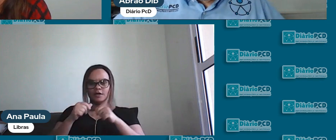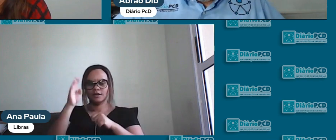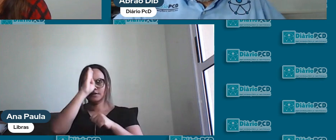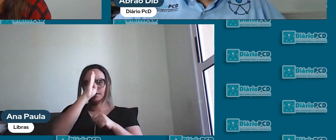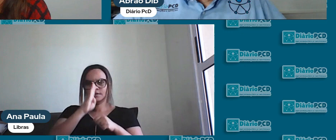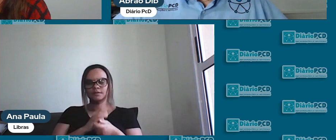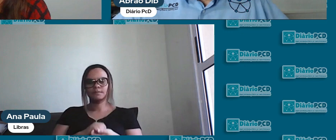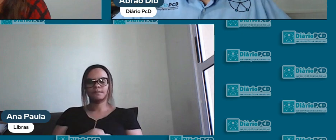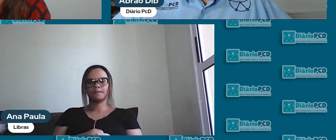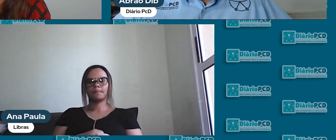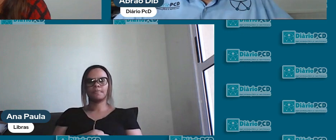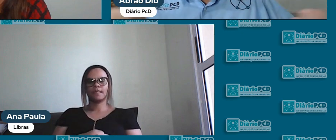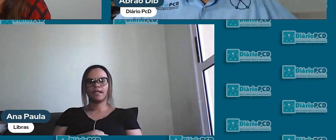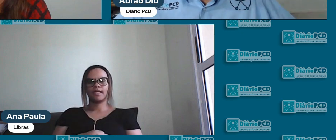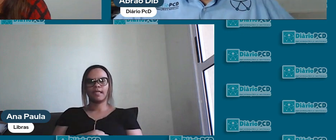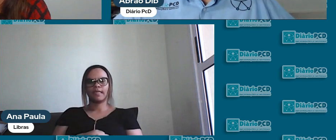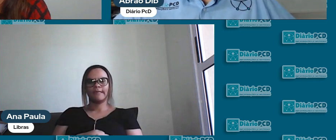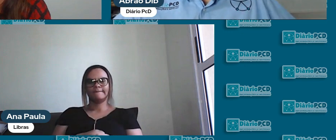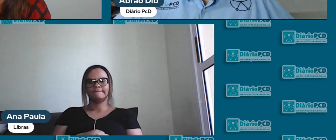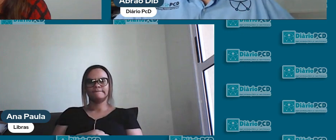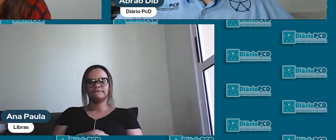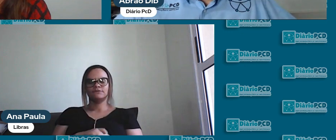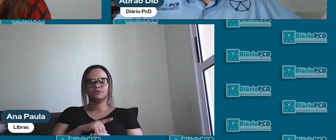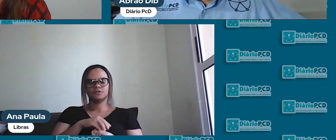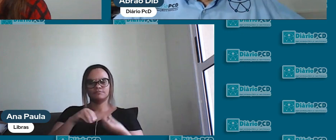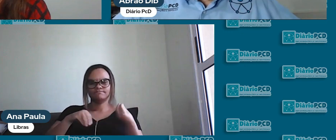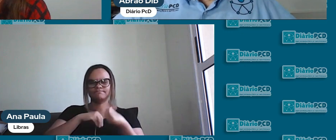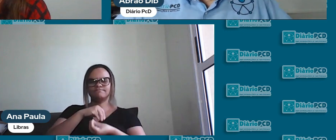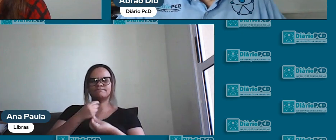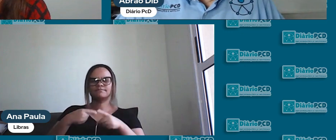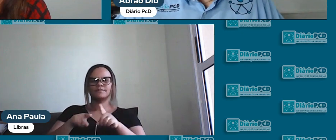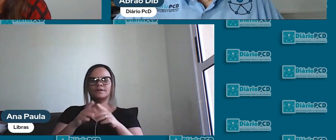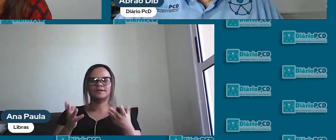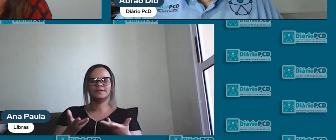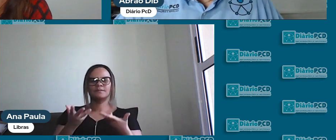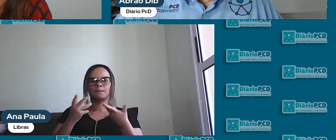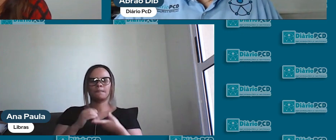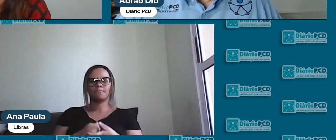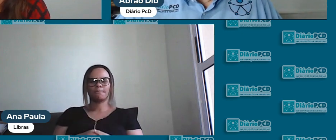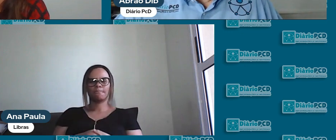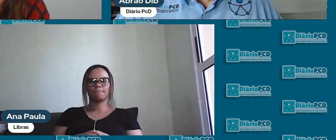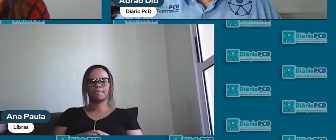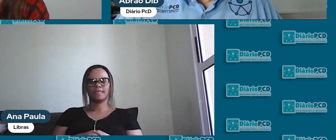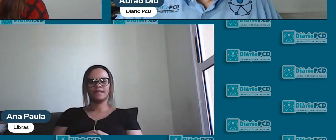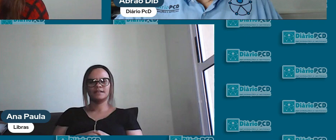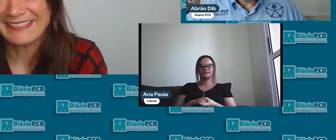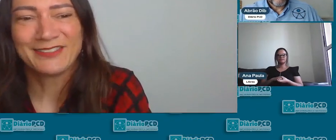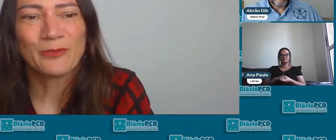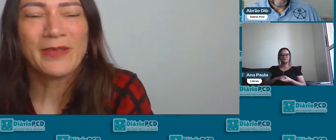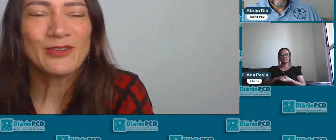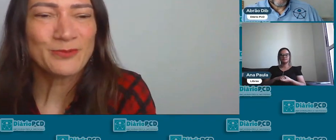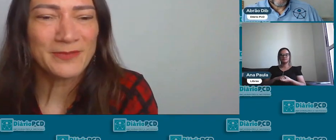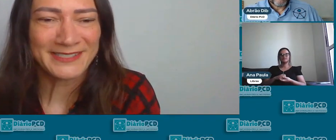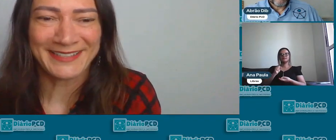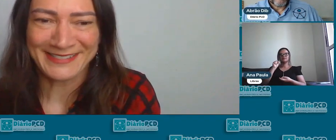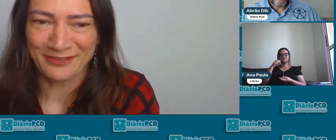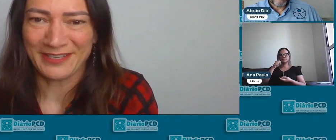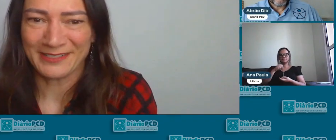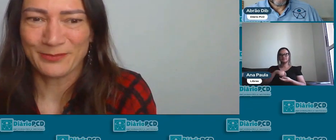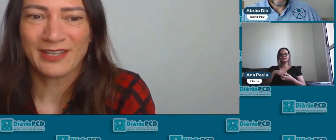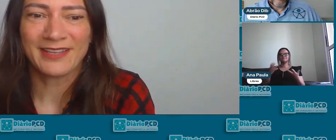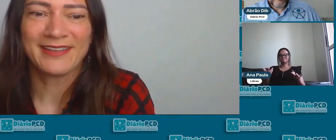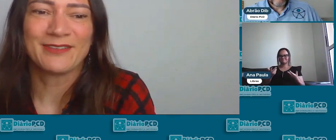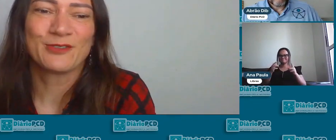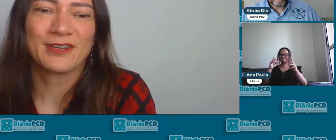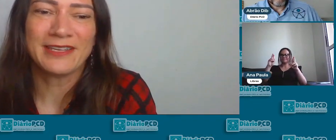A senhora está, além de estar envolvida, a senhora está empolgada com tudo isso, doutora? Sim, estou bem otimista